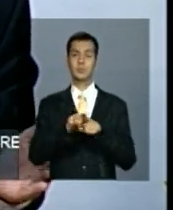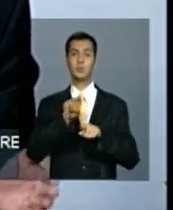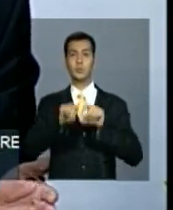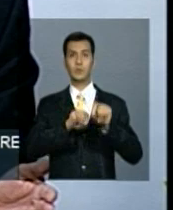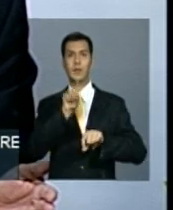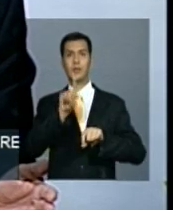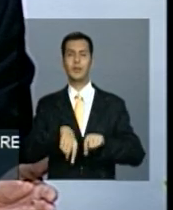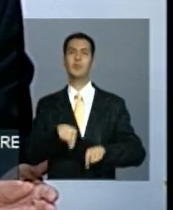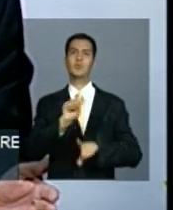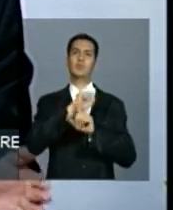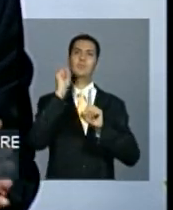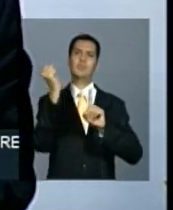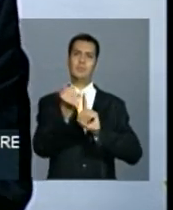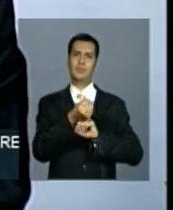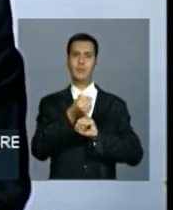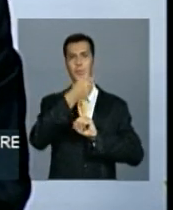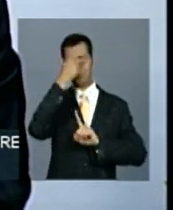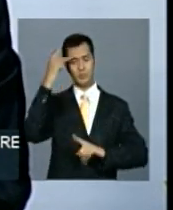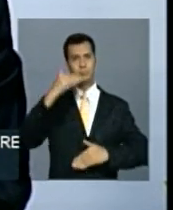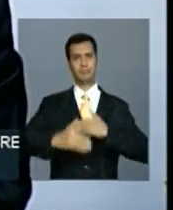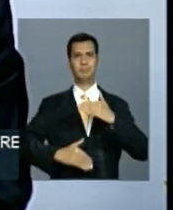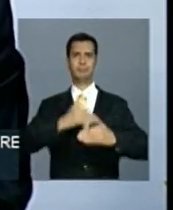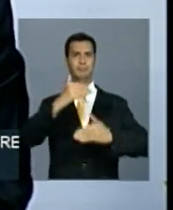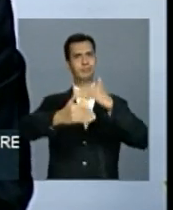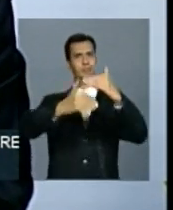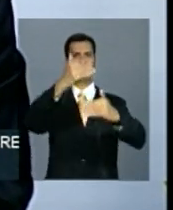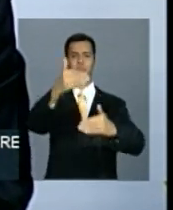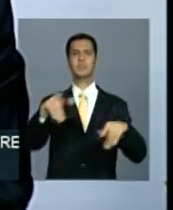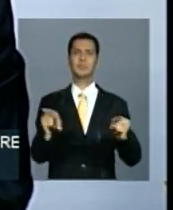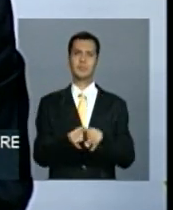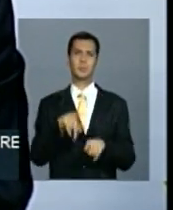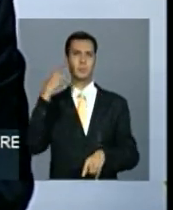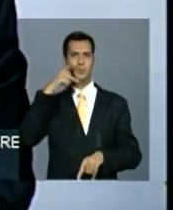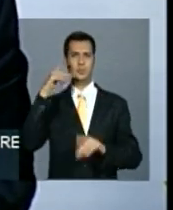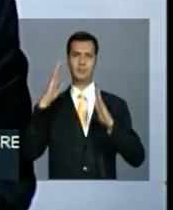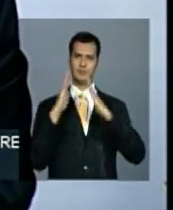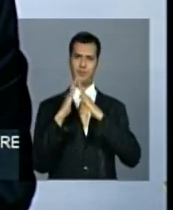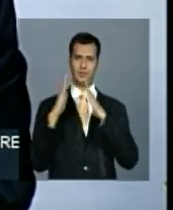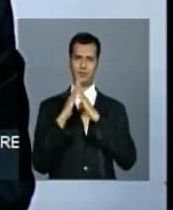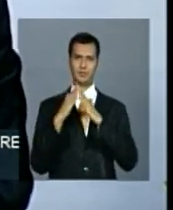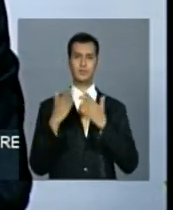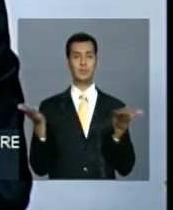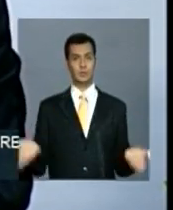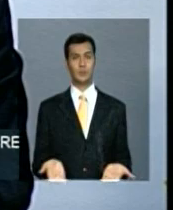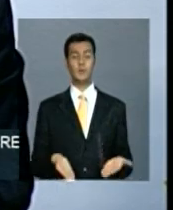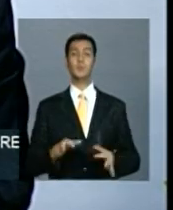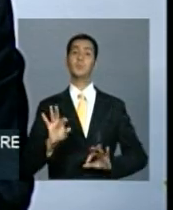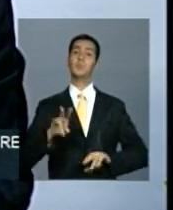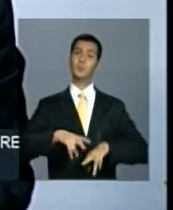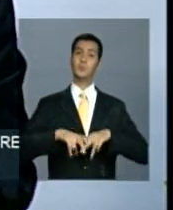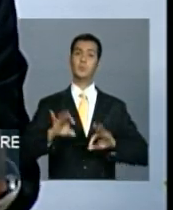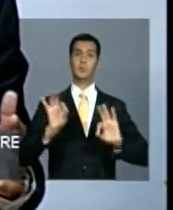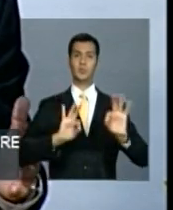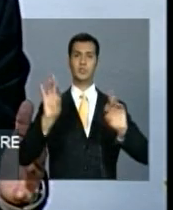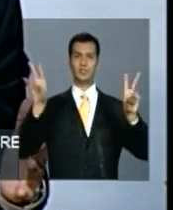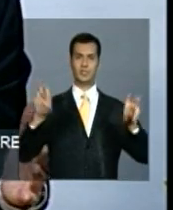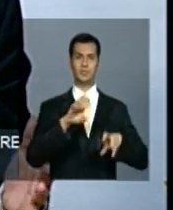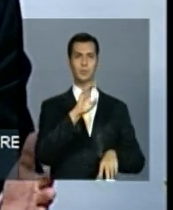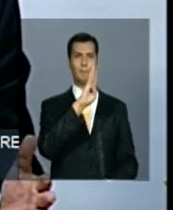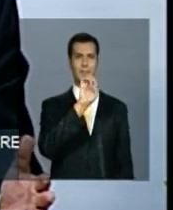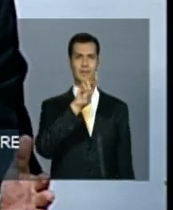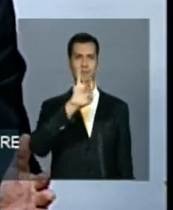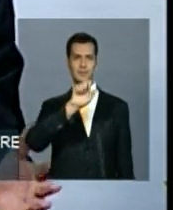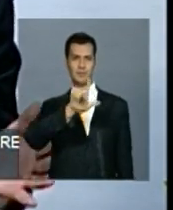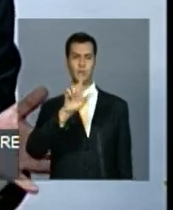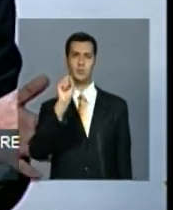ascensão social da população brasileira e com as políticas de moradia ou seja o Brasil sem miséria eh sobretudo nas áreas de maiores de